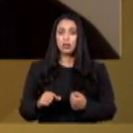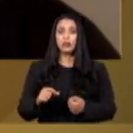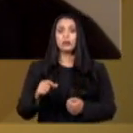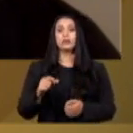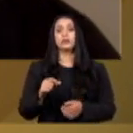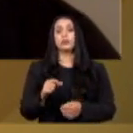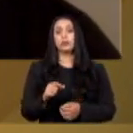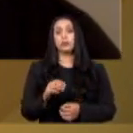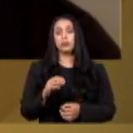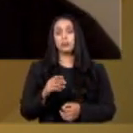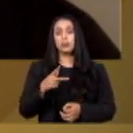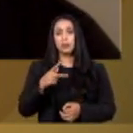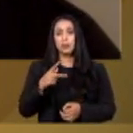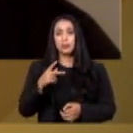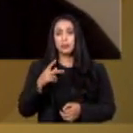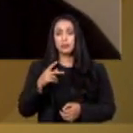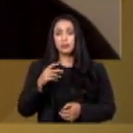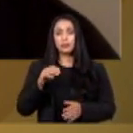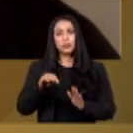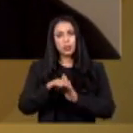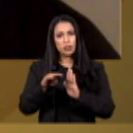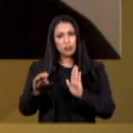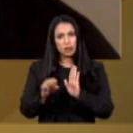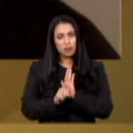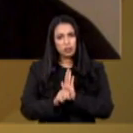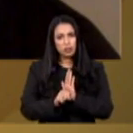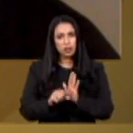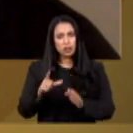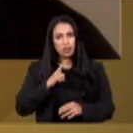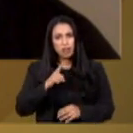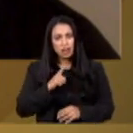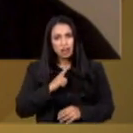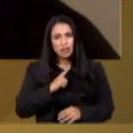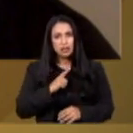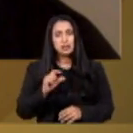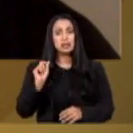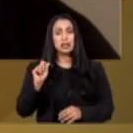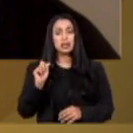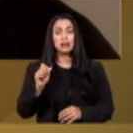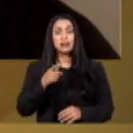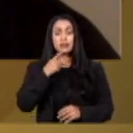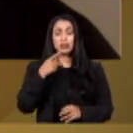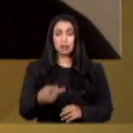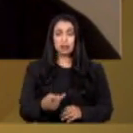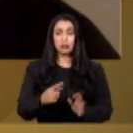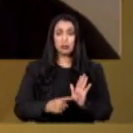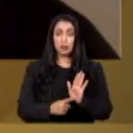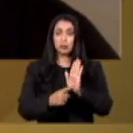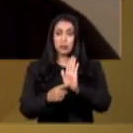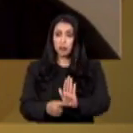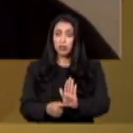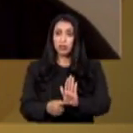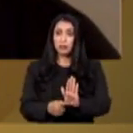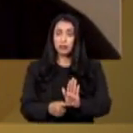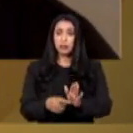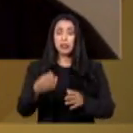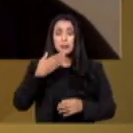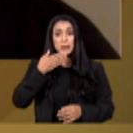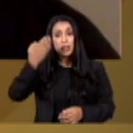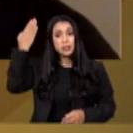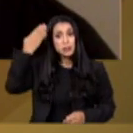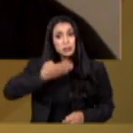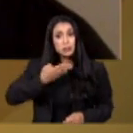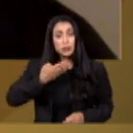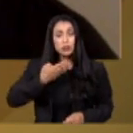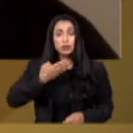a bianca instaurado um acidente o sócio opções será citado para manifestar-se requerendo as